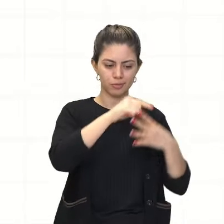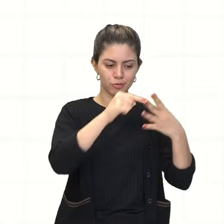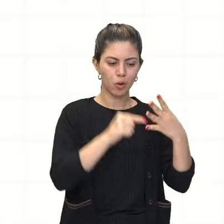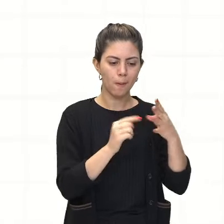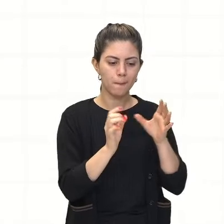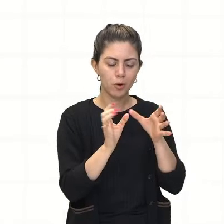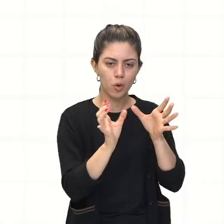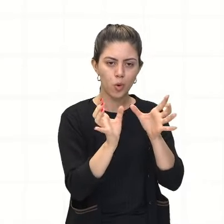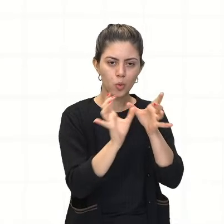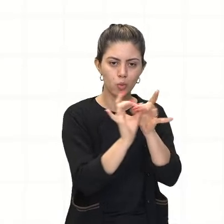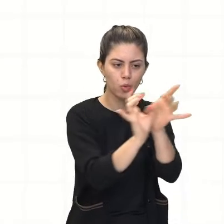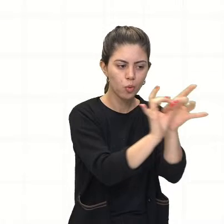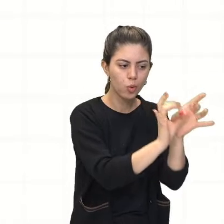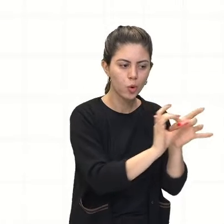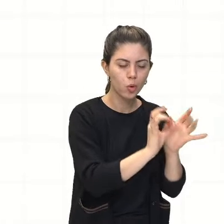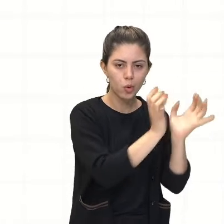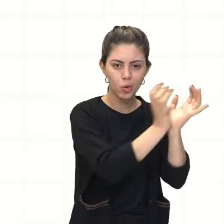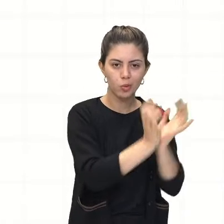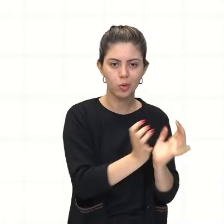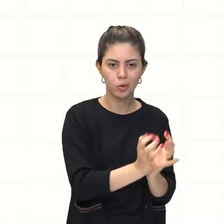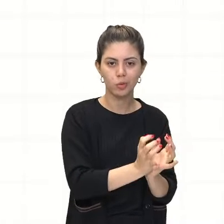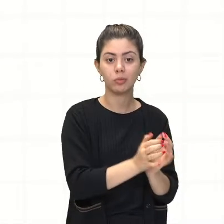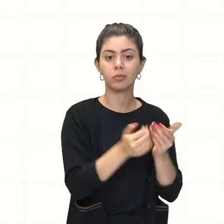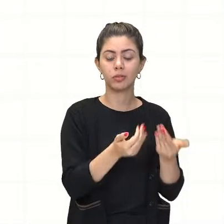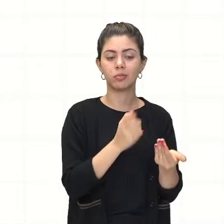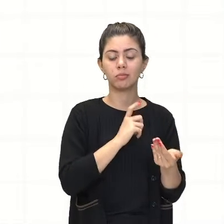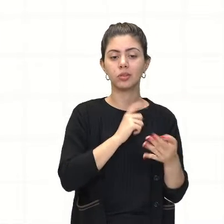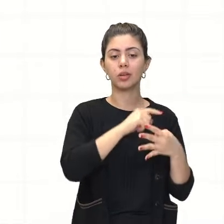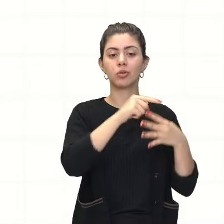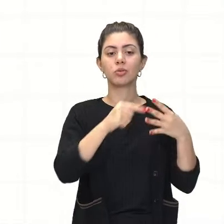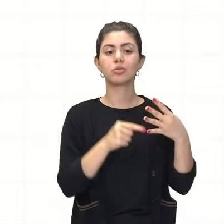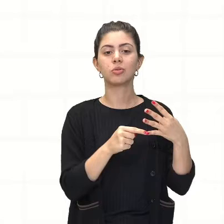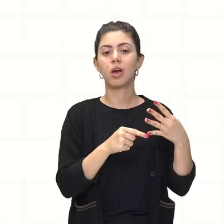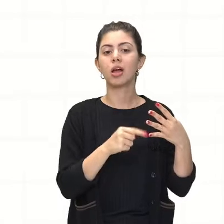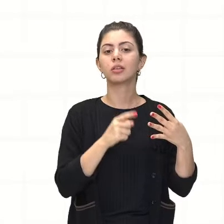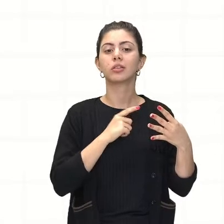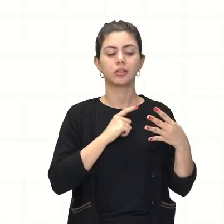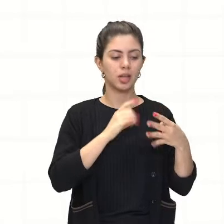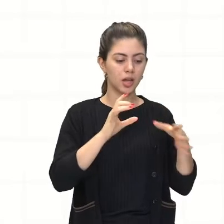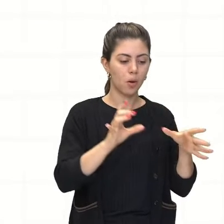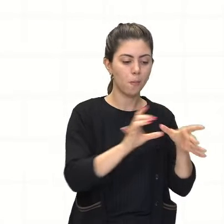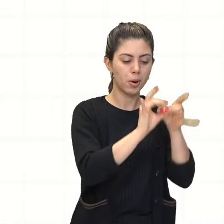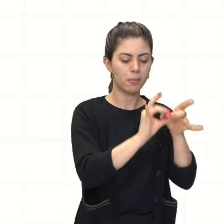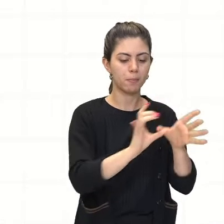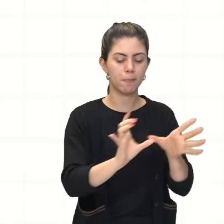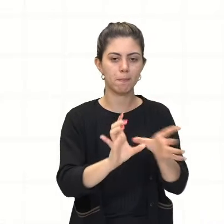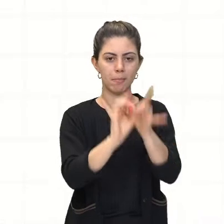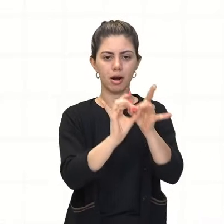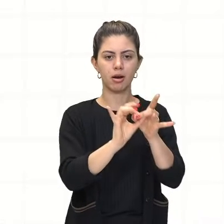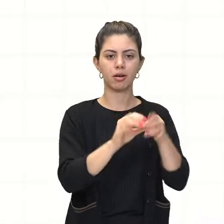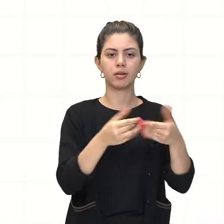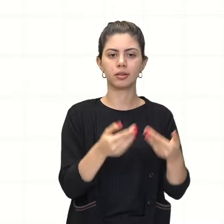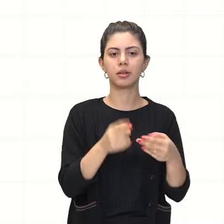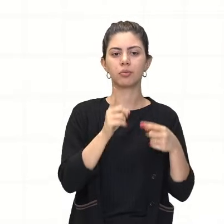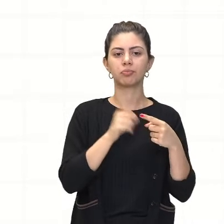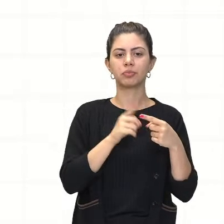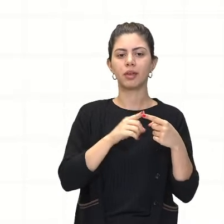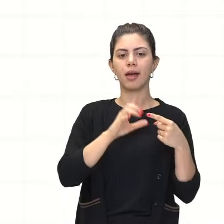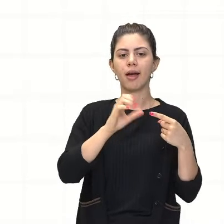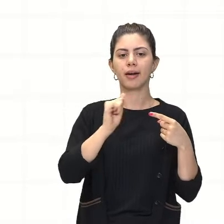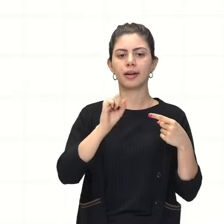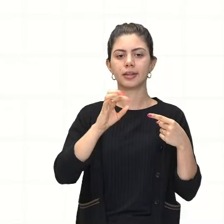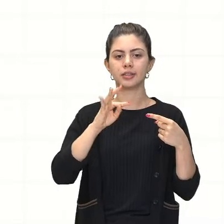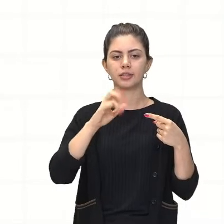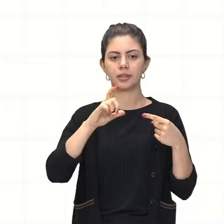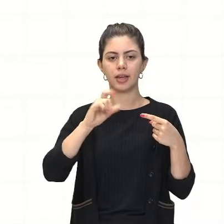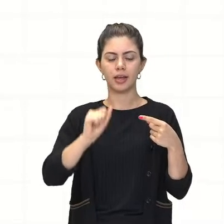elas são travadas, alguns reinos maiores vão acabar incorporando o outro. Então, nós vamos ter Castela sendo